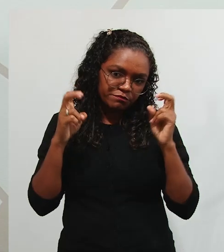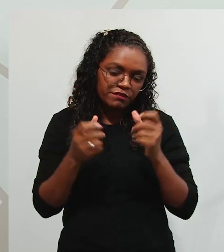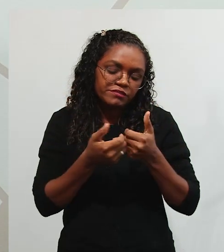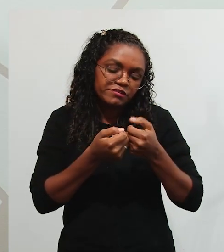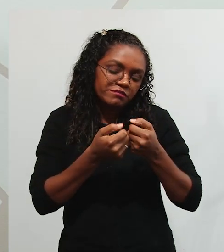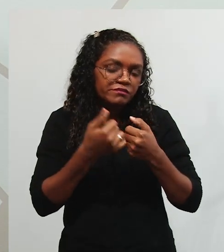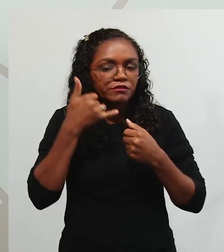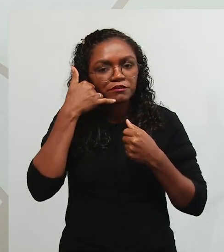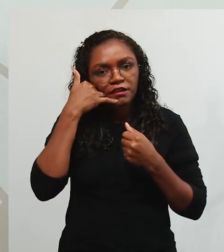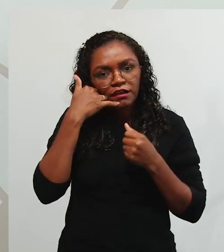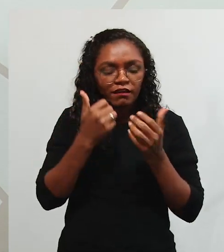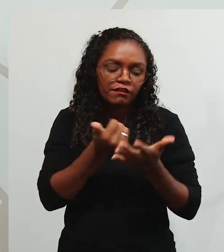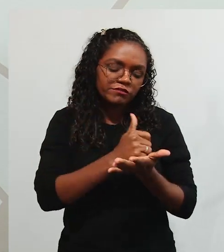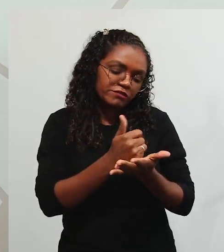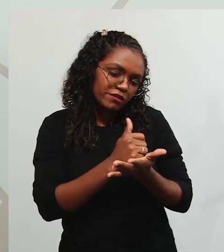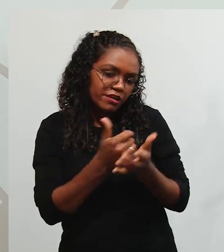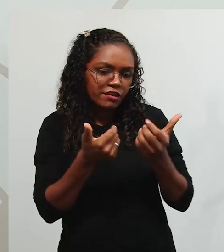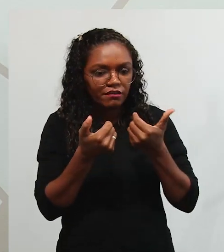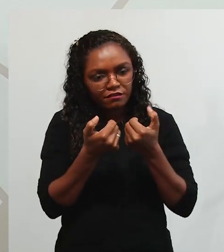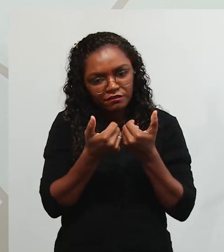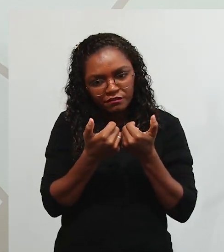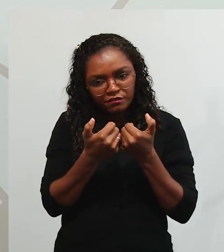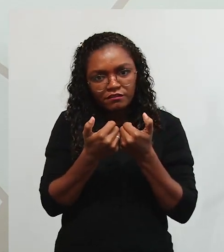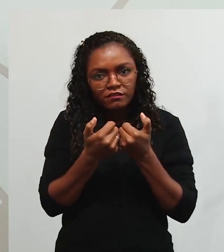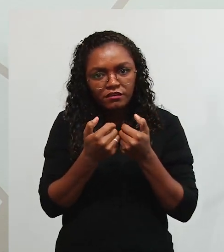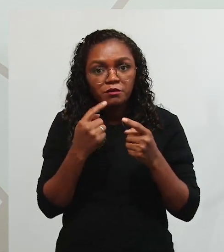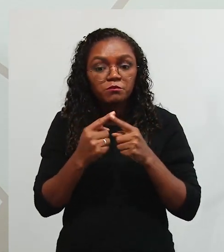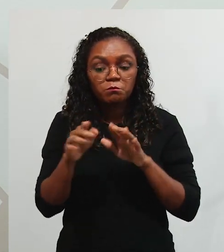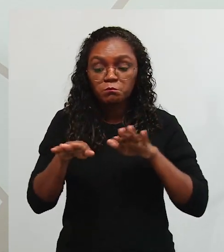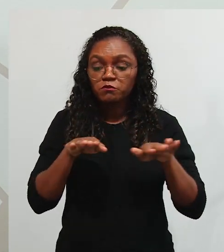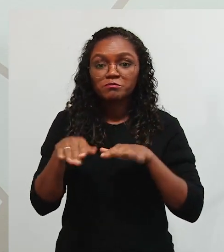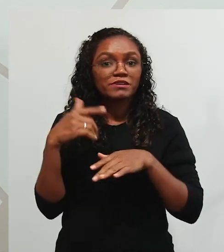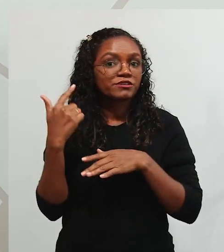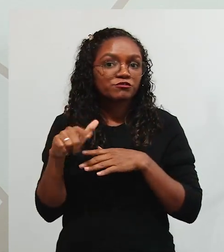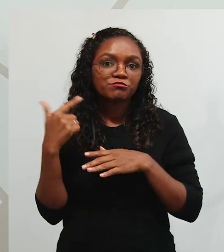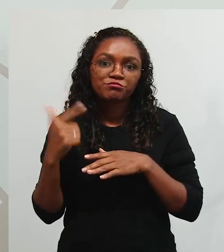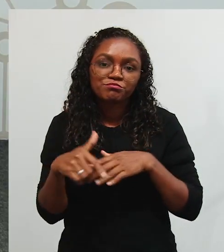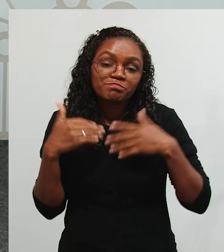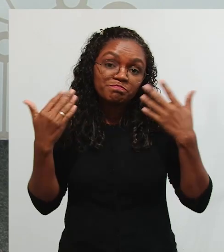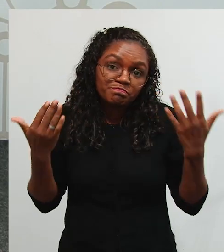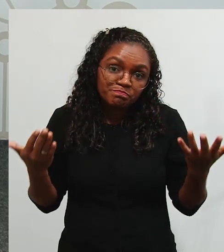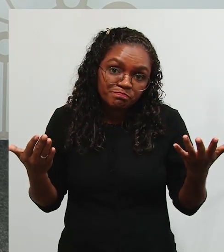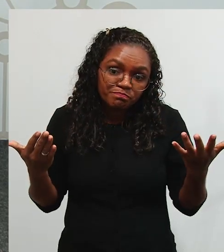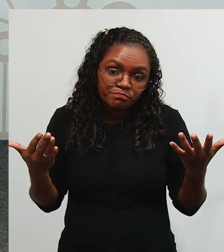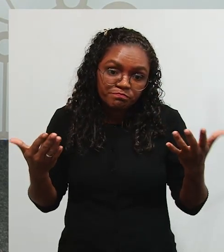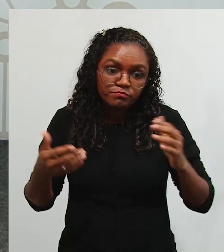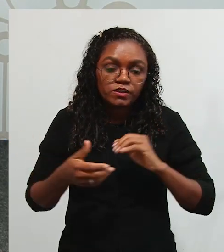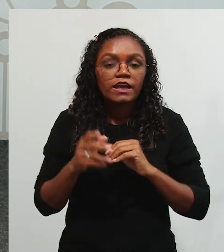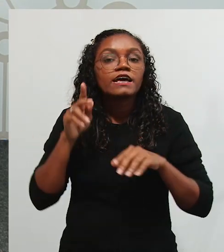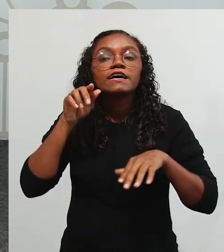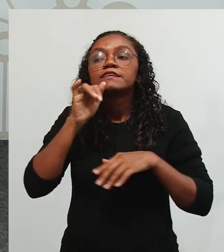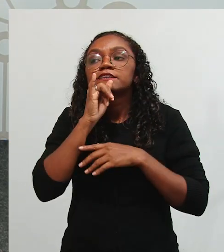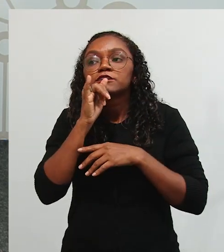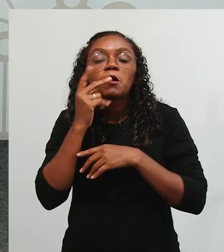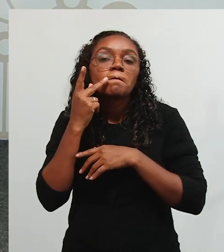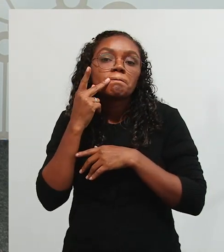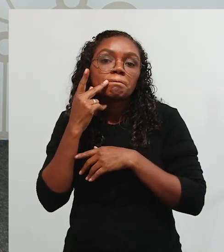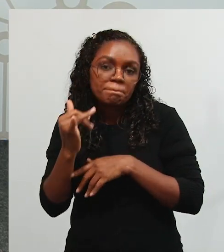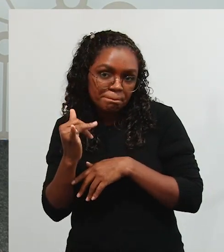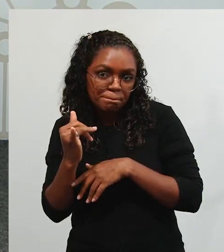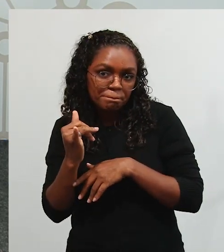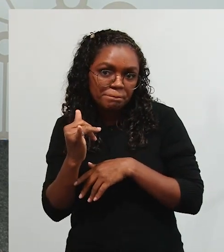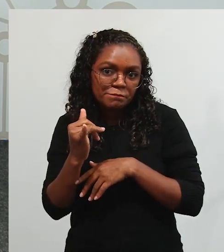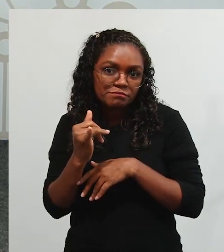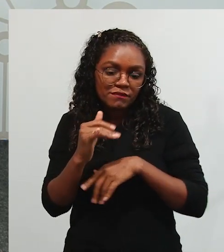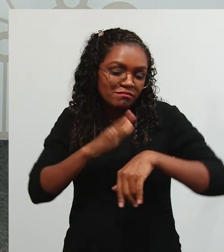celular, o videogame, coisas sem muito Nem tanto, né? movimento. Nem tanto. Eu digo assim, o pai tem uma tendência, né, pela questão